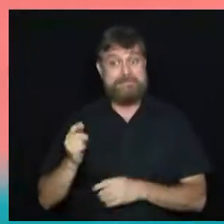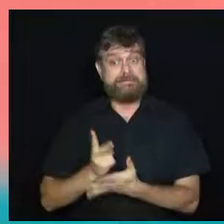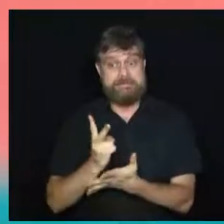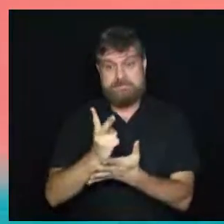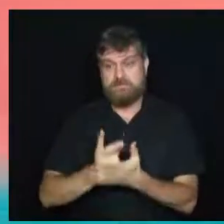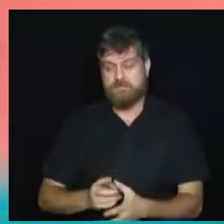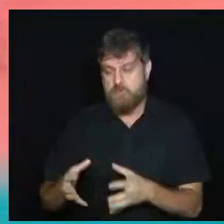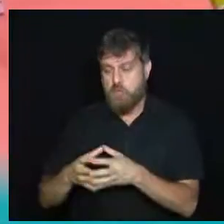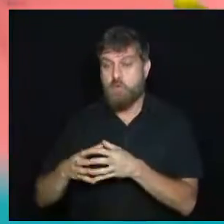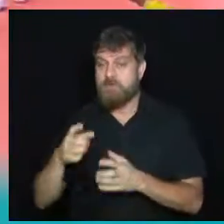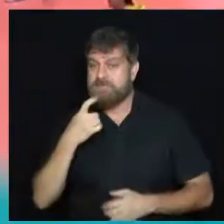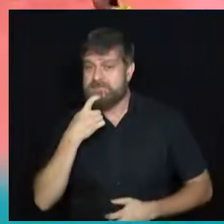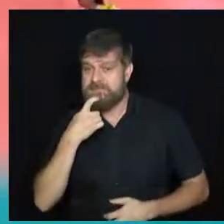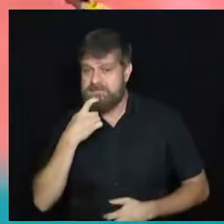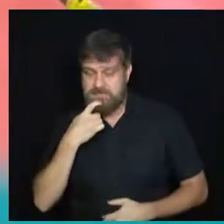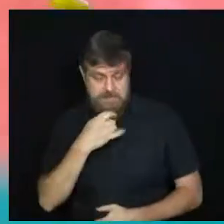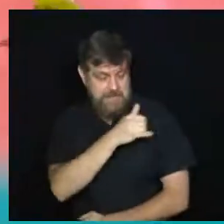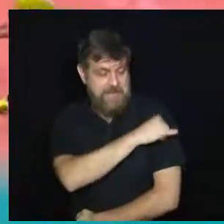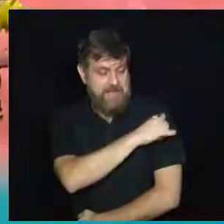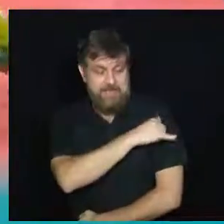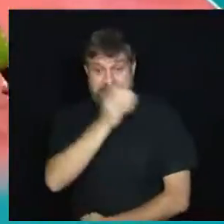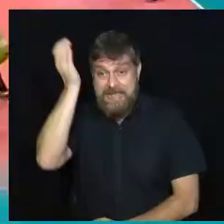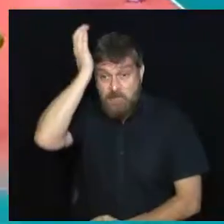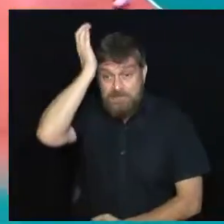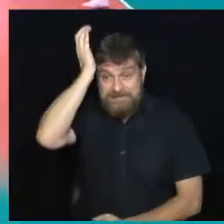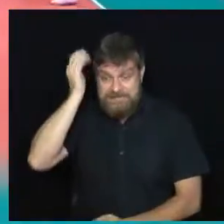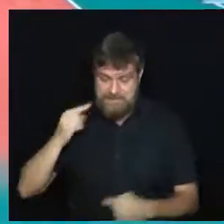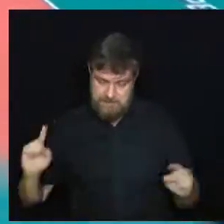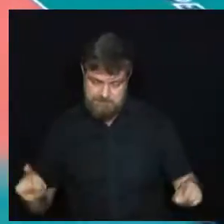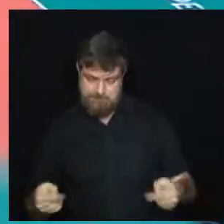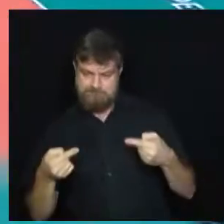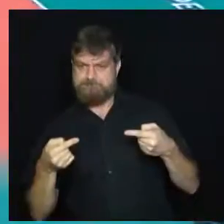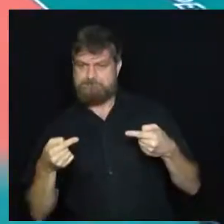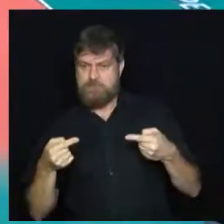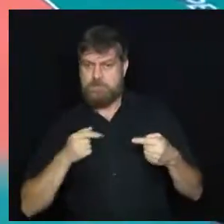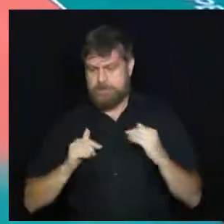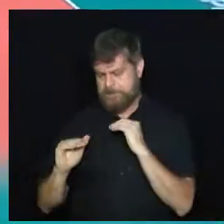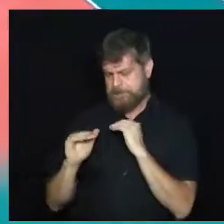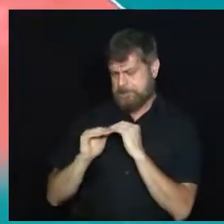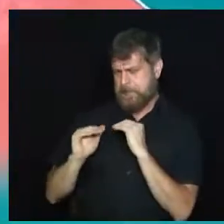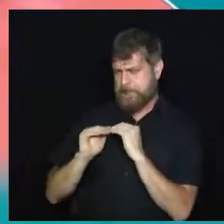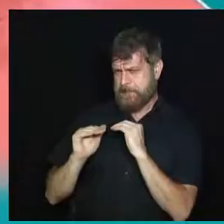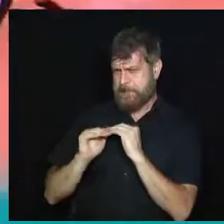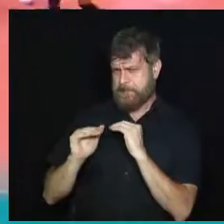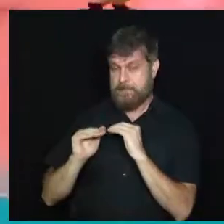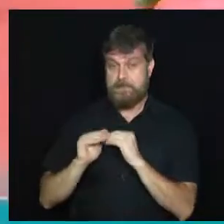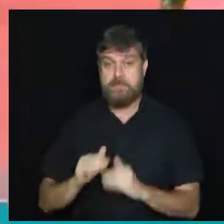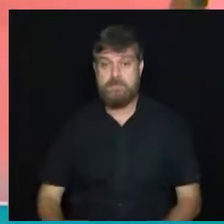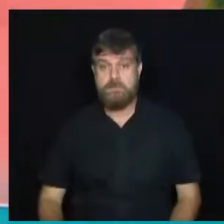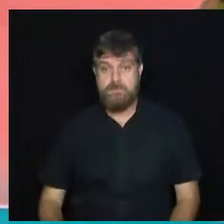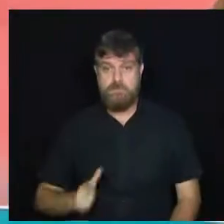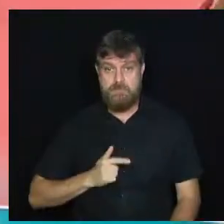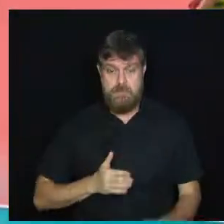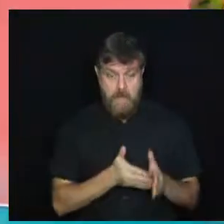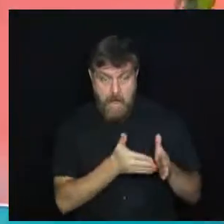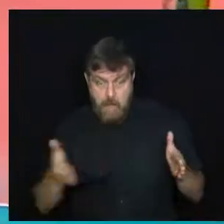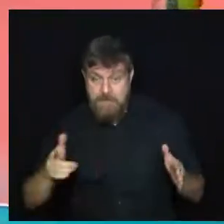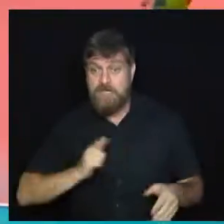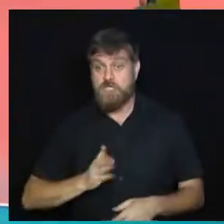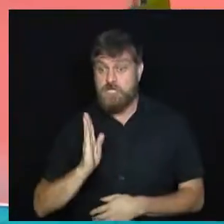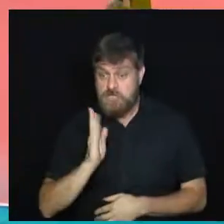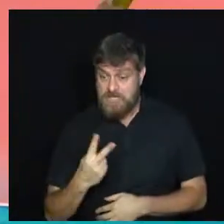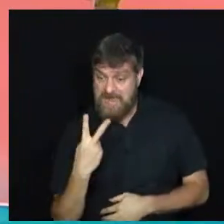do Renata enfrentam os cariocas do Sesc, o jogo é equilibrado. Nesta temporada, já foram